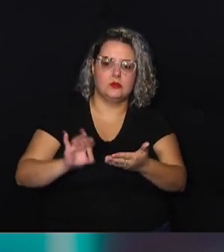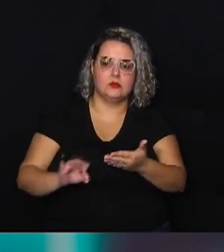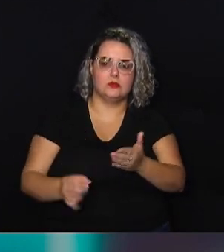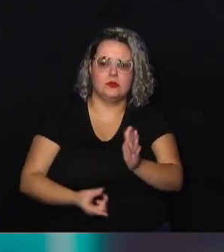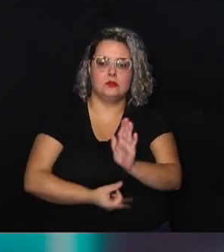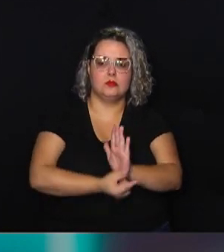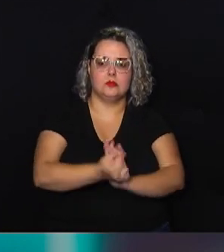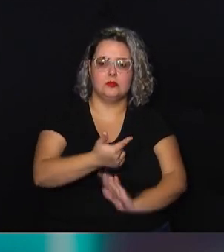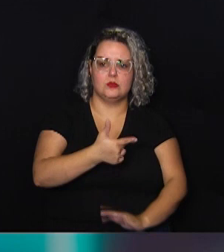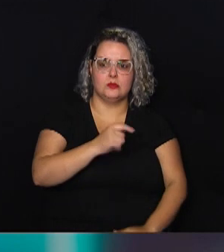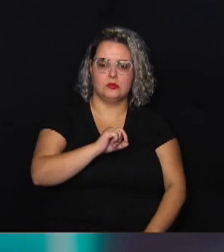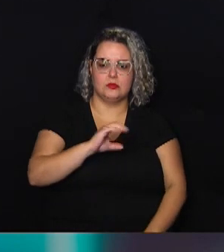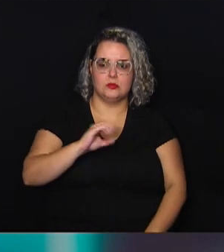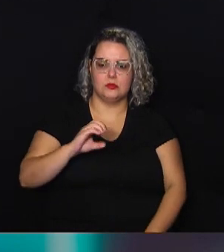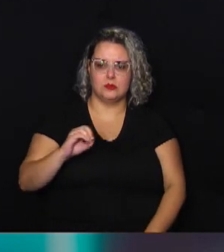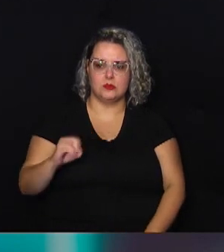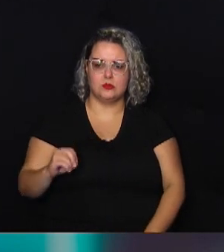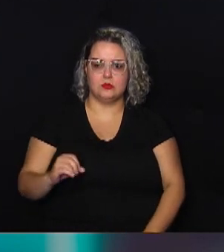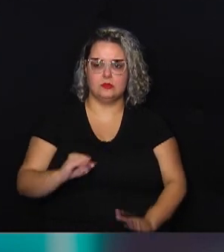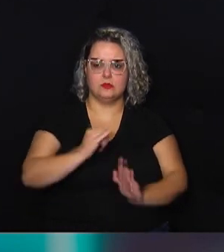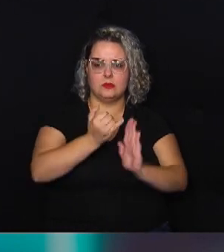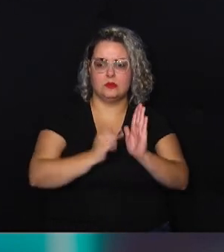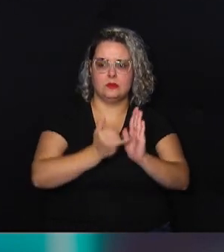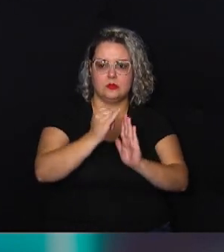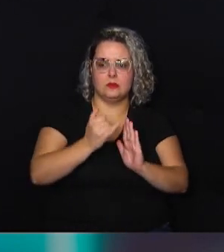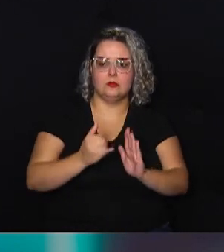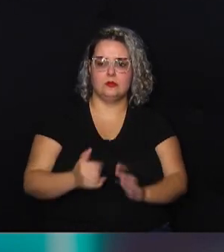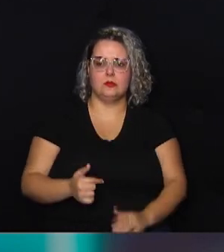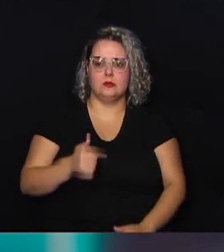de 2000. Pela inflação, estaríamos em